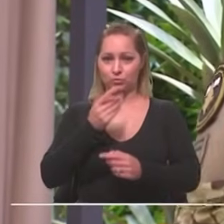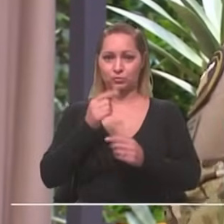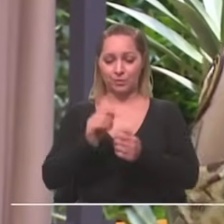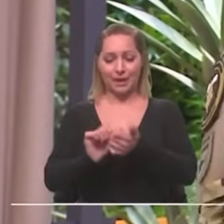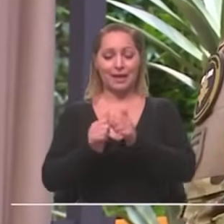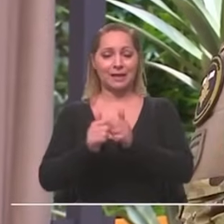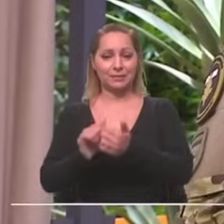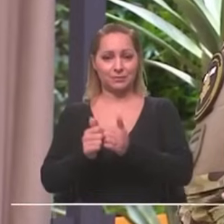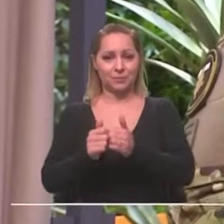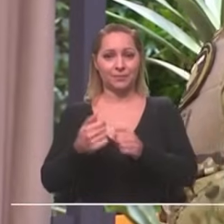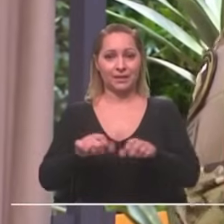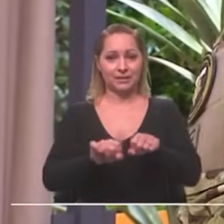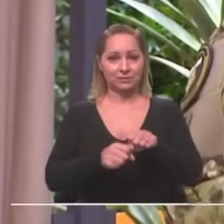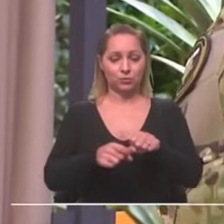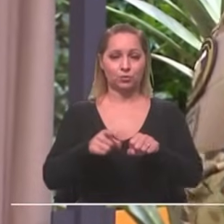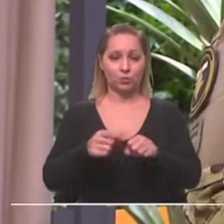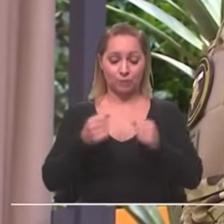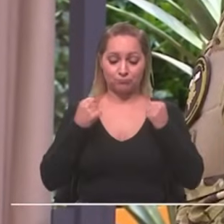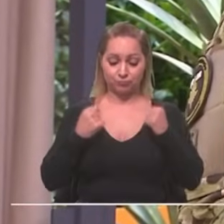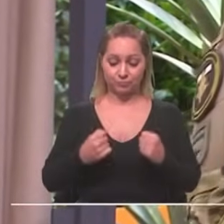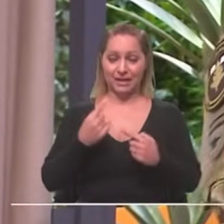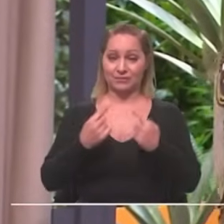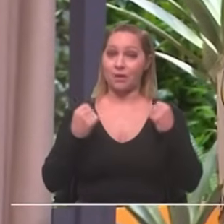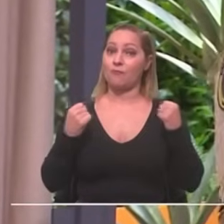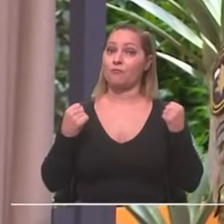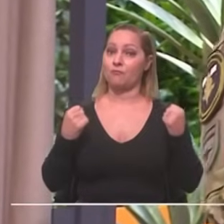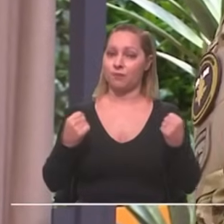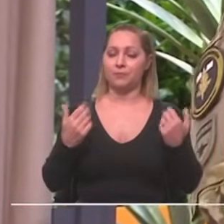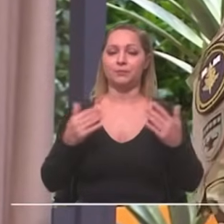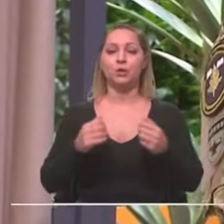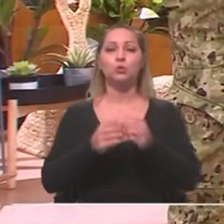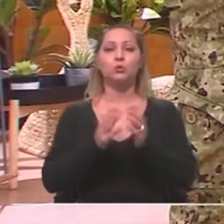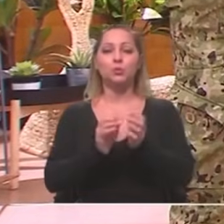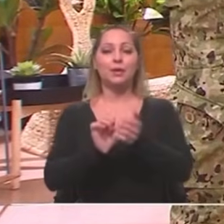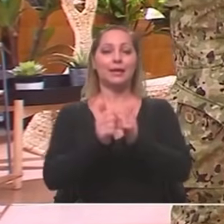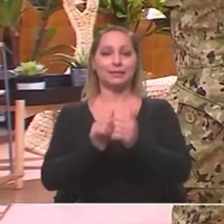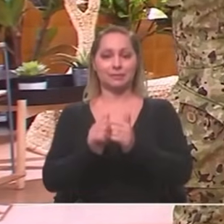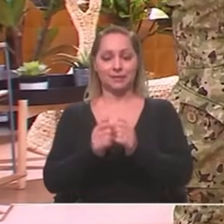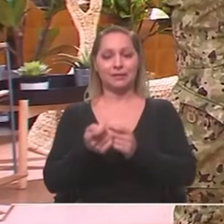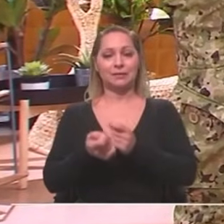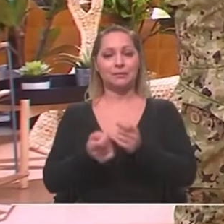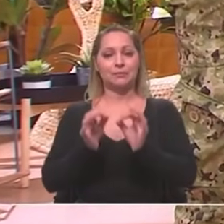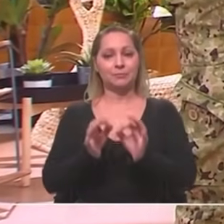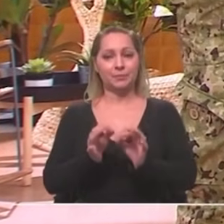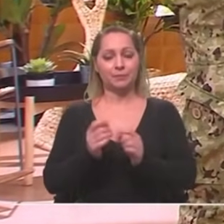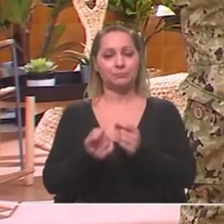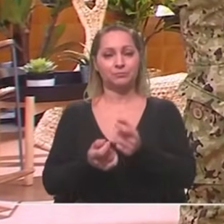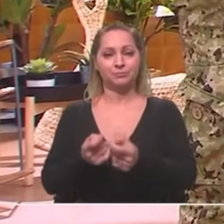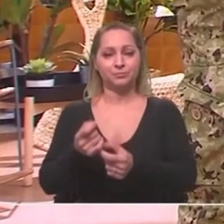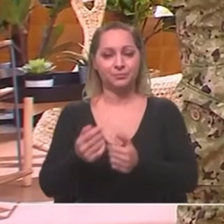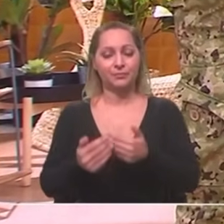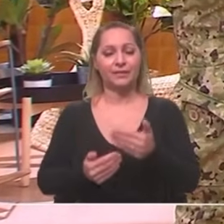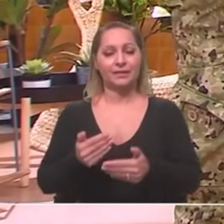lesões. Nós trabalhamos com intensidades por vezes mais elevadas, mas tudo é preparado de forma muito progressiva. E assim leva